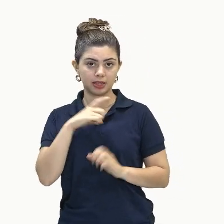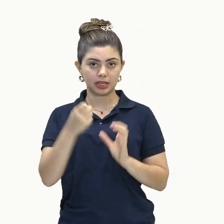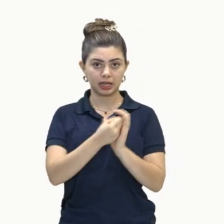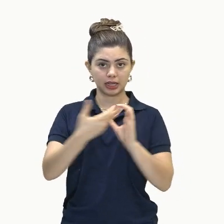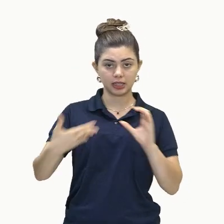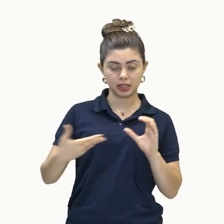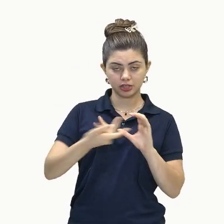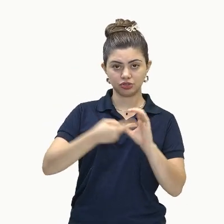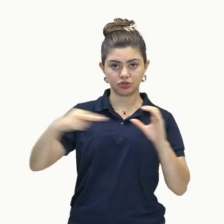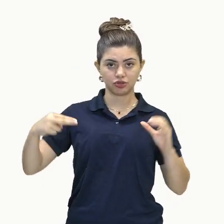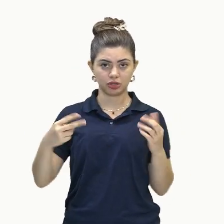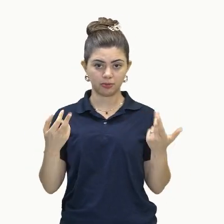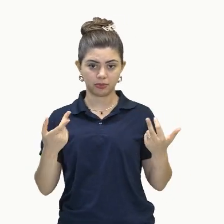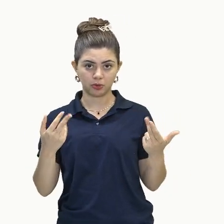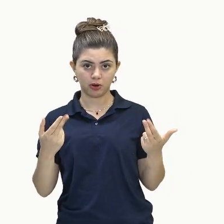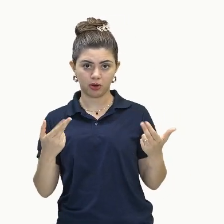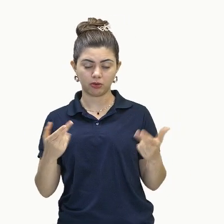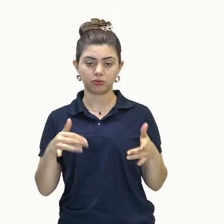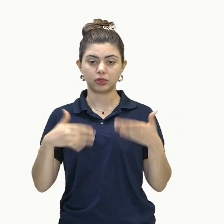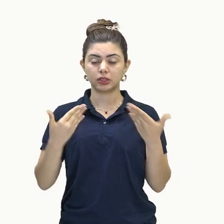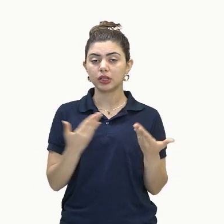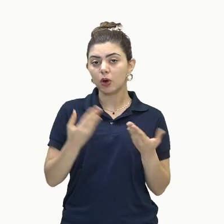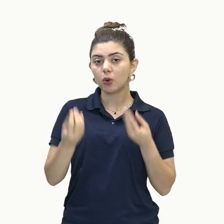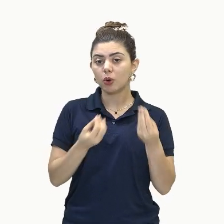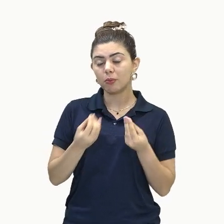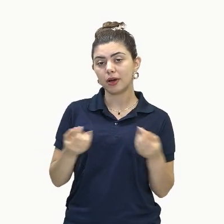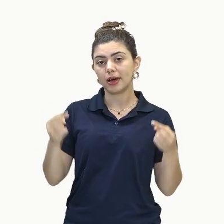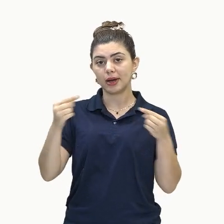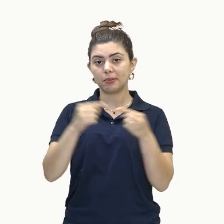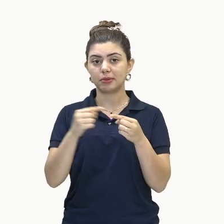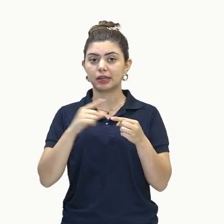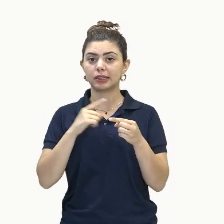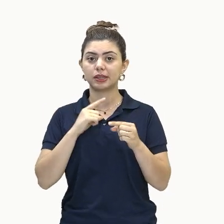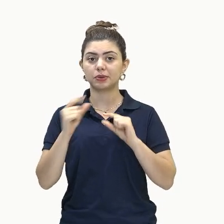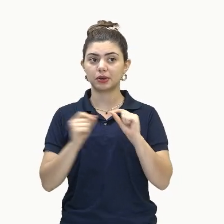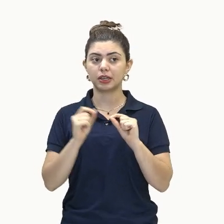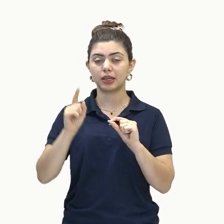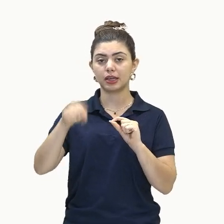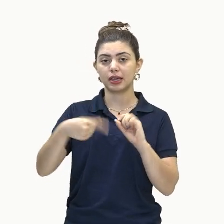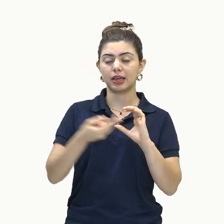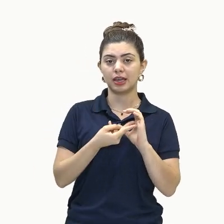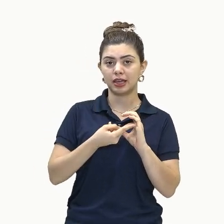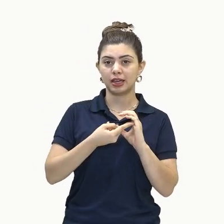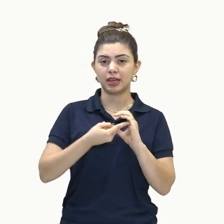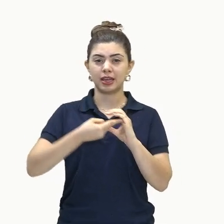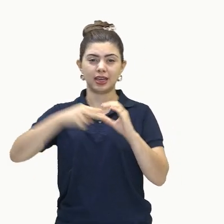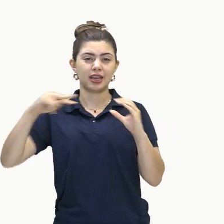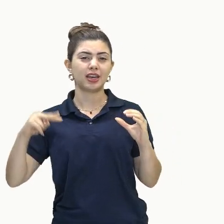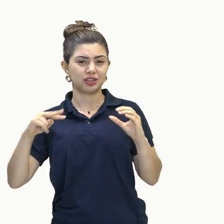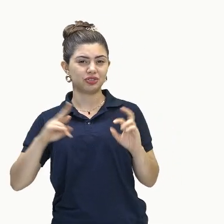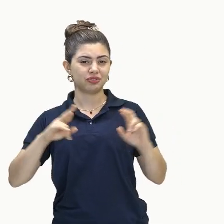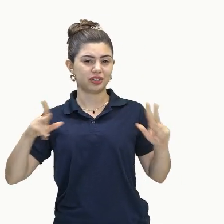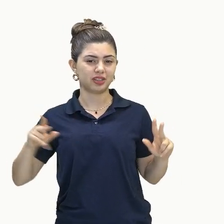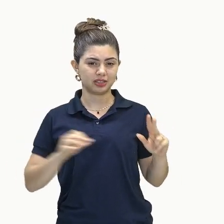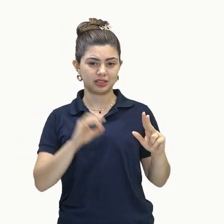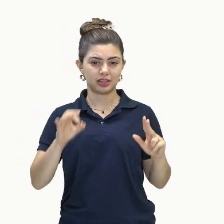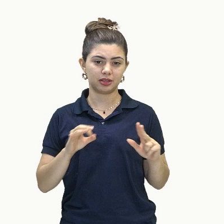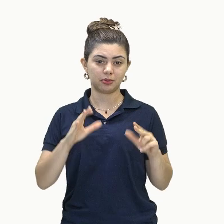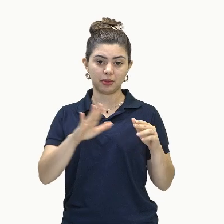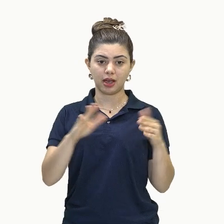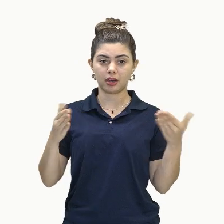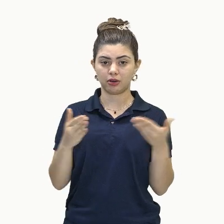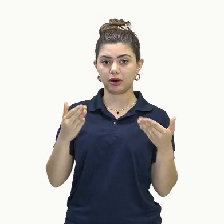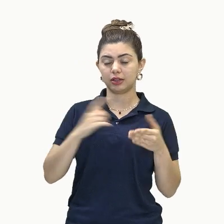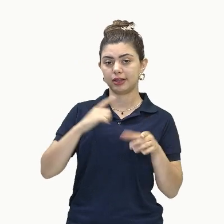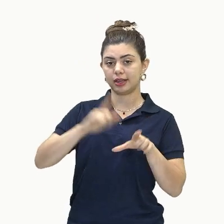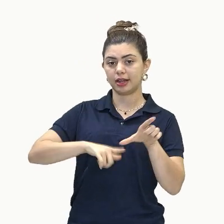eles obrigatoriamente serão heterozigotos. Então, aqui a gente vai representar a condição pela letra H